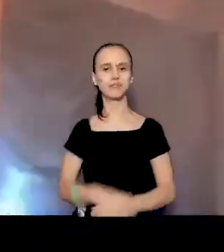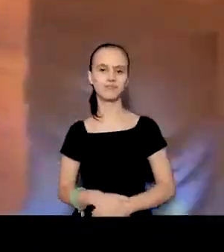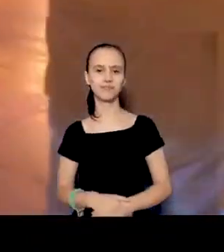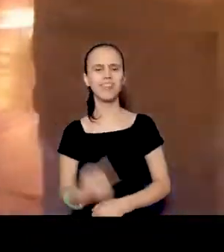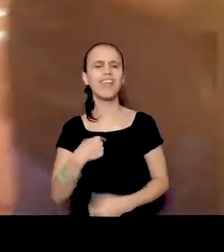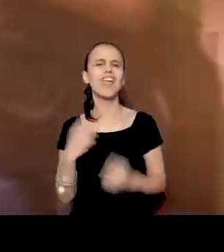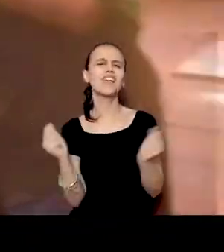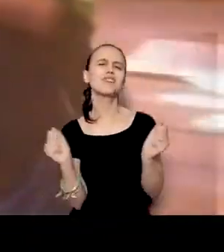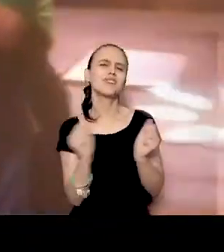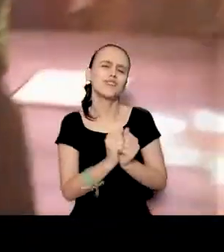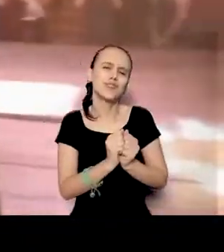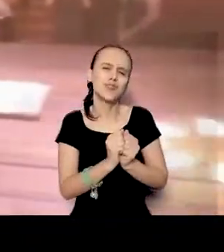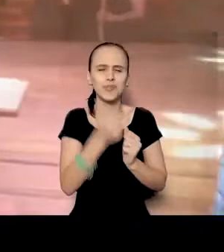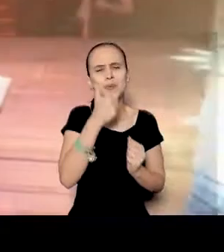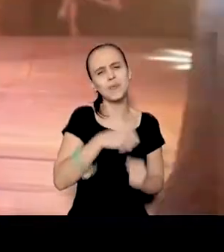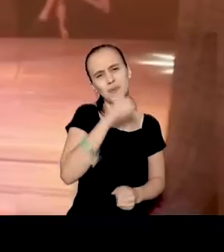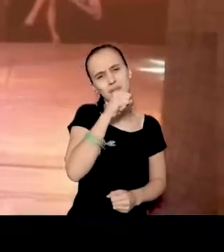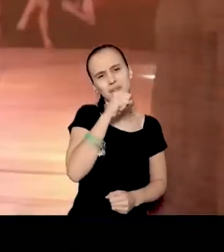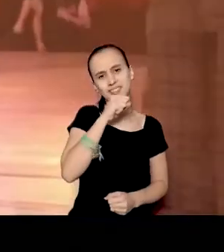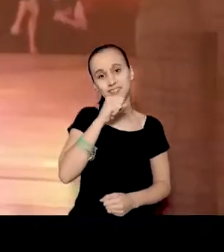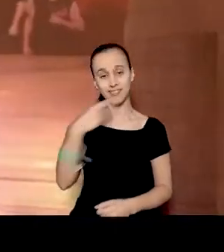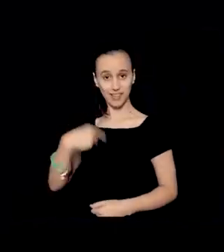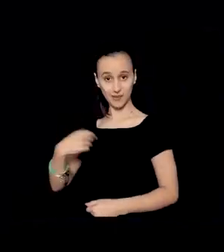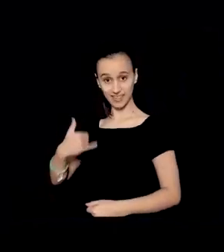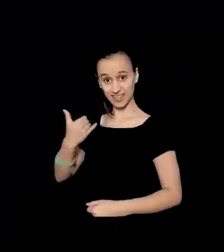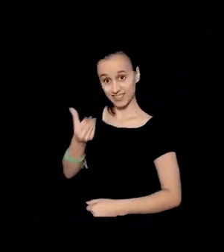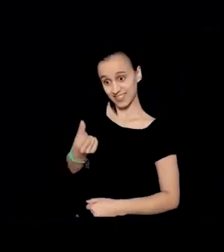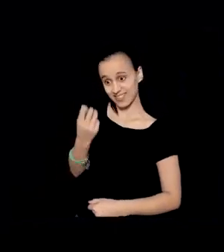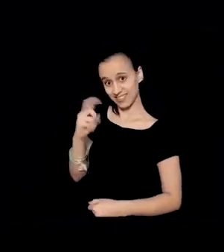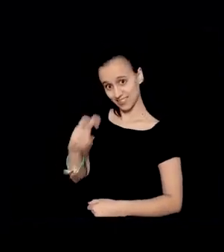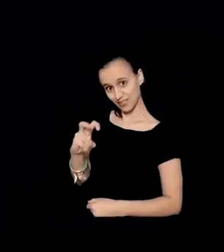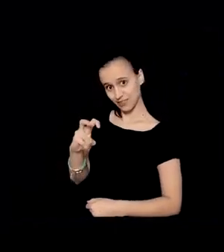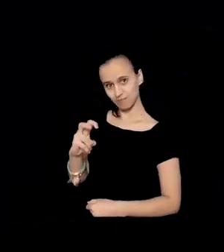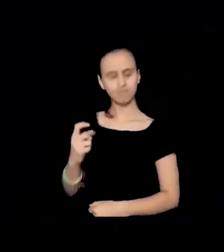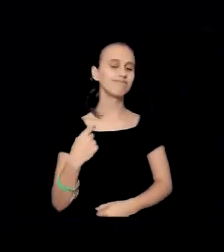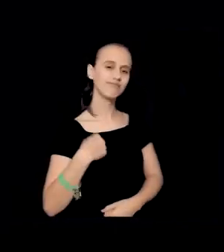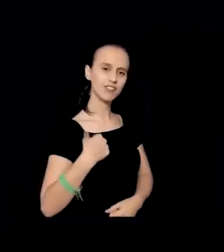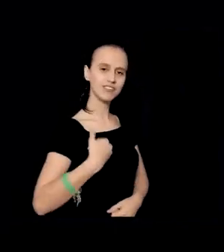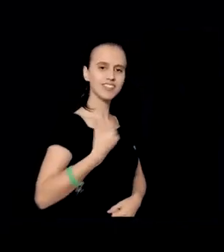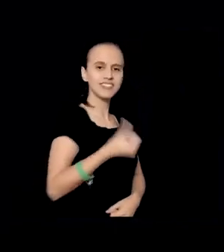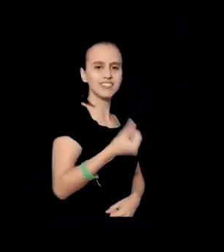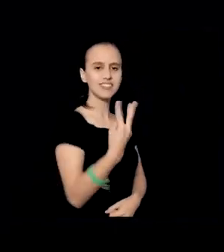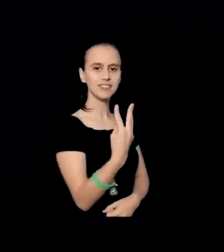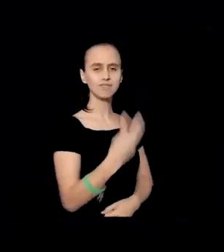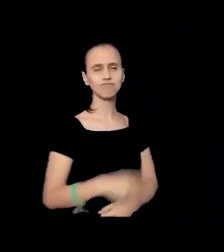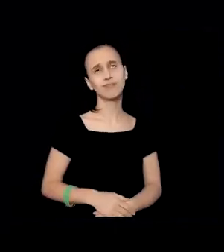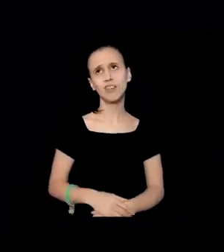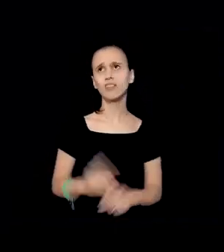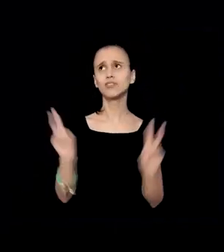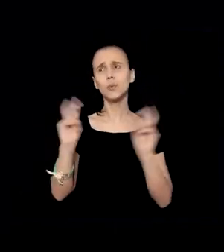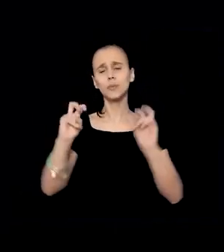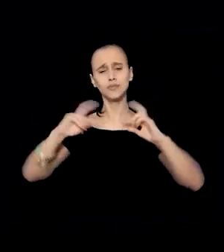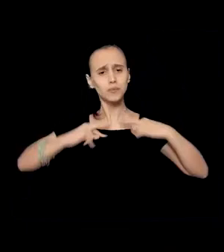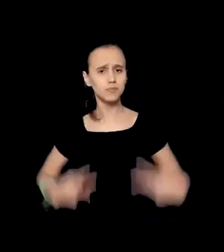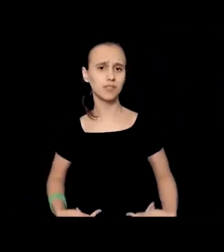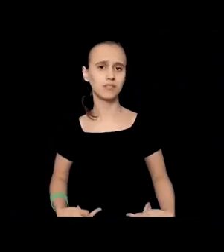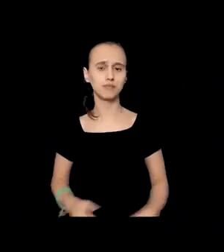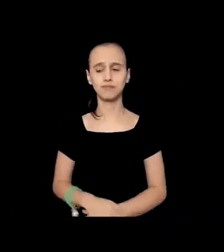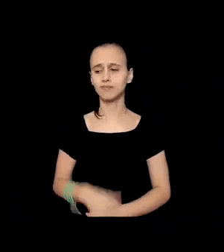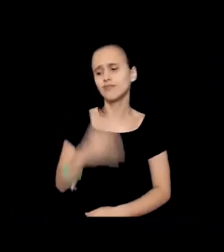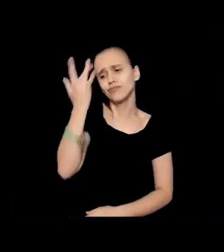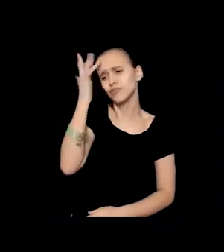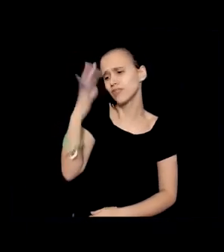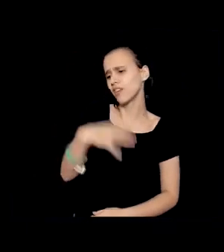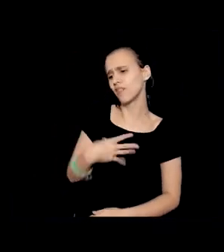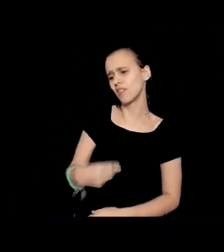Potreiro. Fico aqui com minha mãe. Que tem 95. Eu tenho 63. Isso é uma questão do ser humano, eu acho.